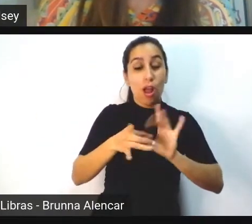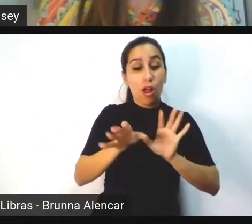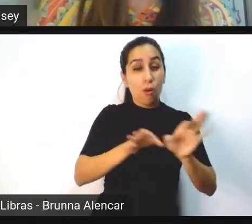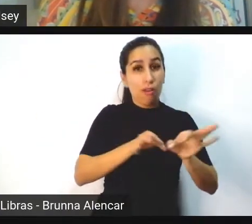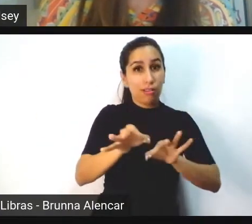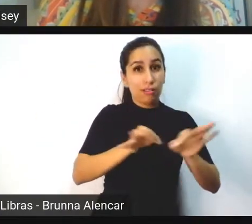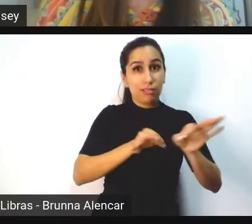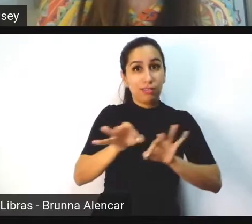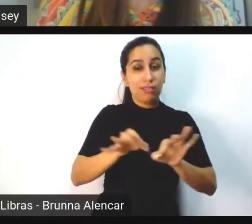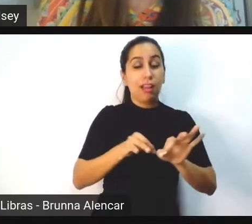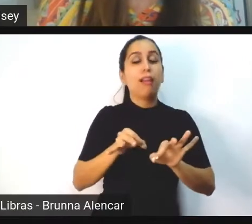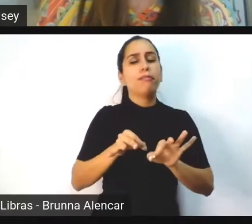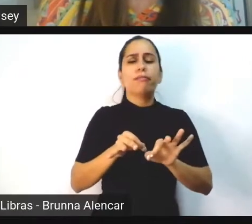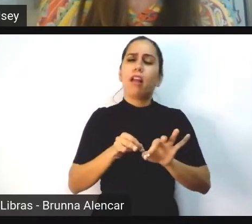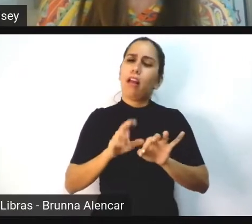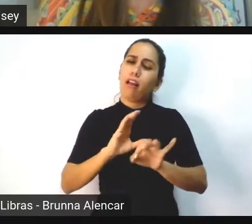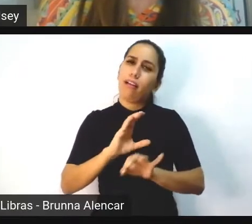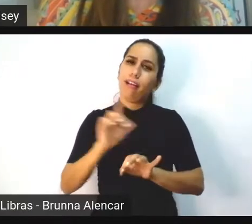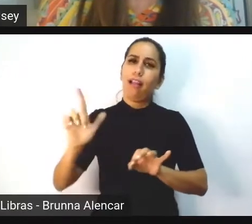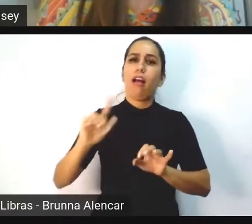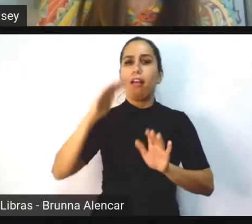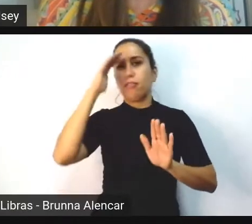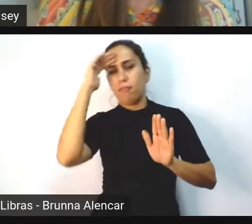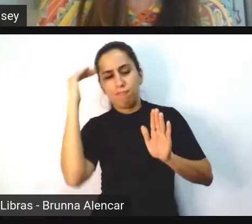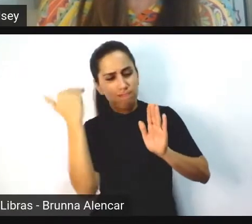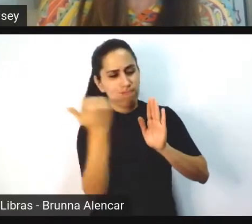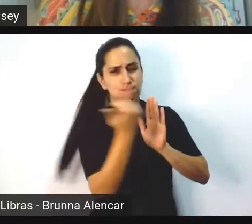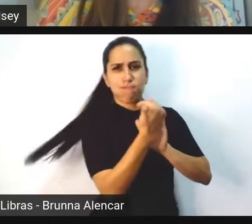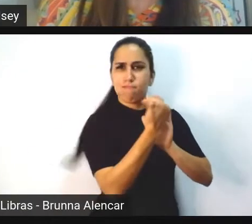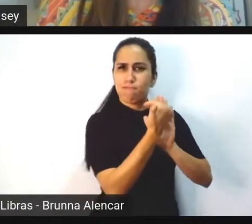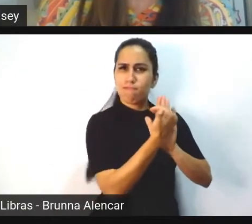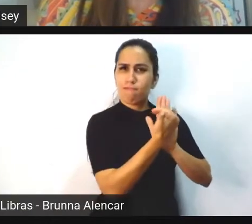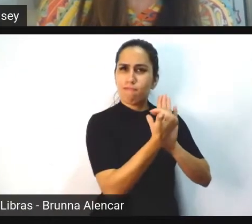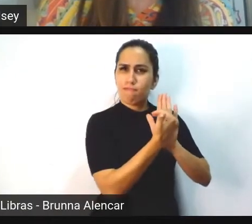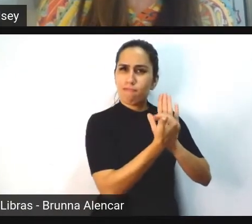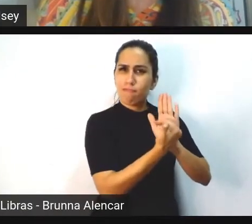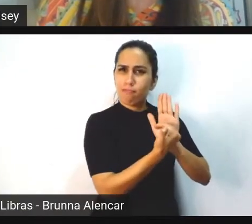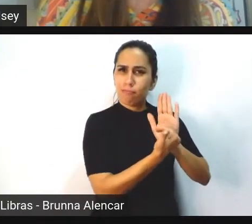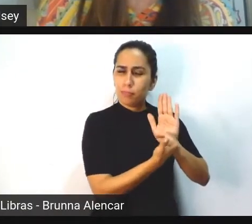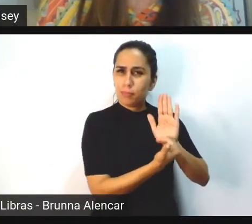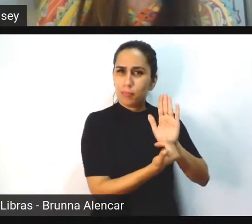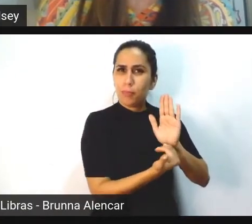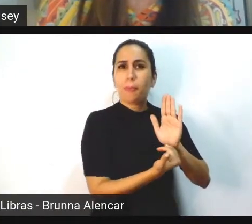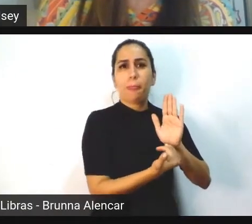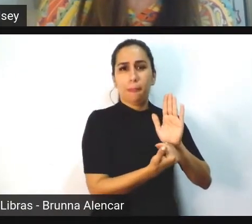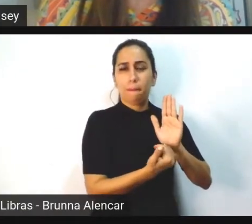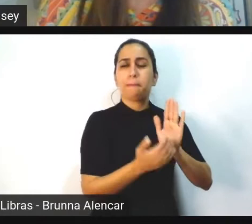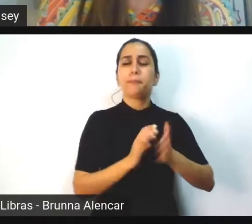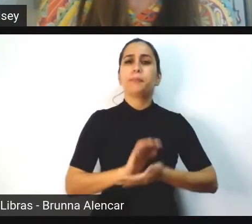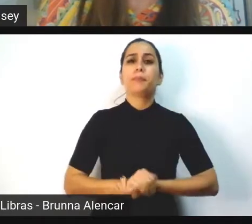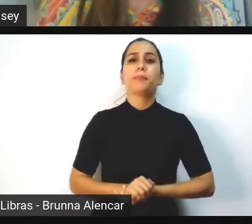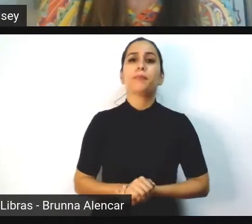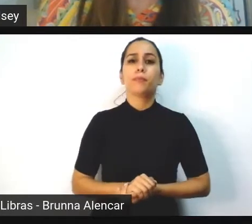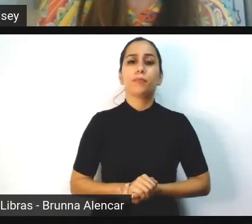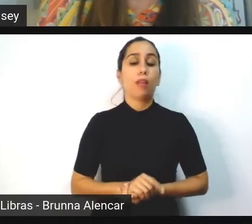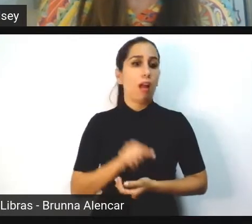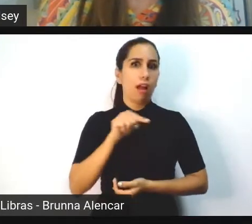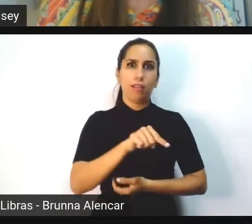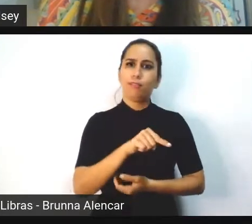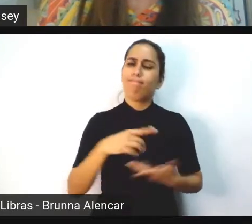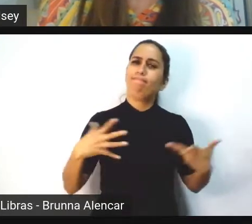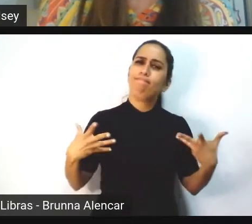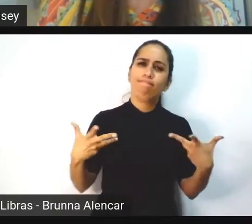tá? Obedecendo, que eu falei, o ciclo circadiano, né? É importante isso, nosso cérebro precisa de rotina. Isso vai ser